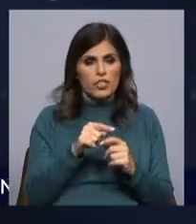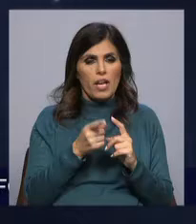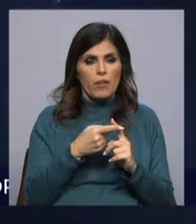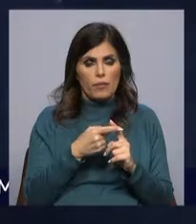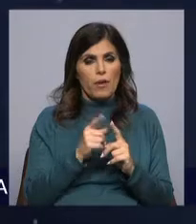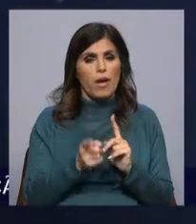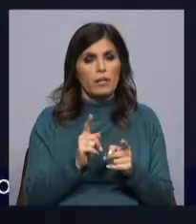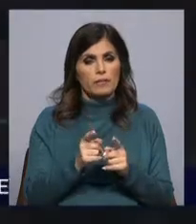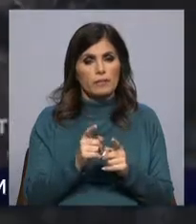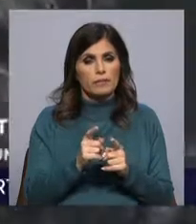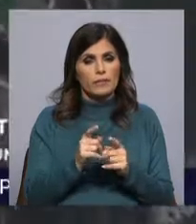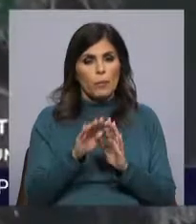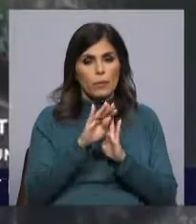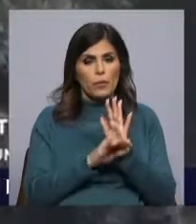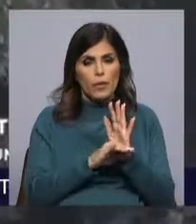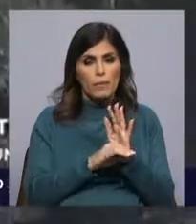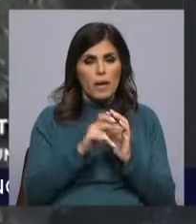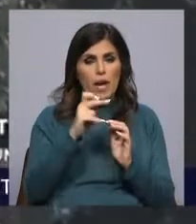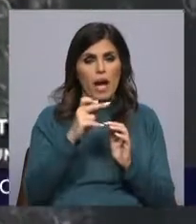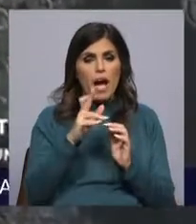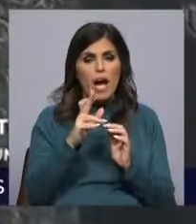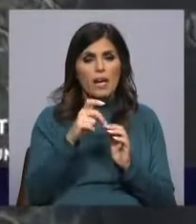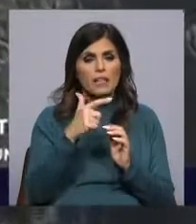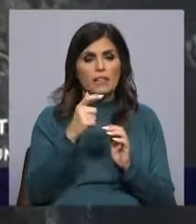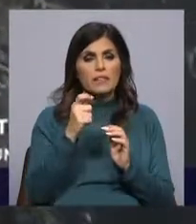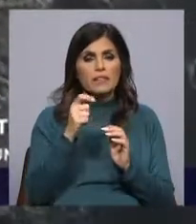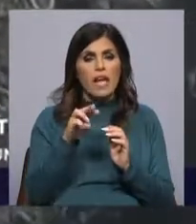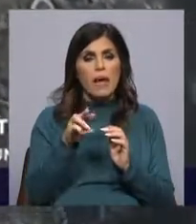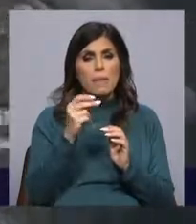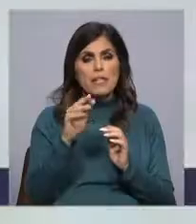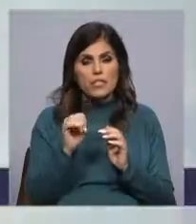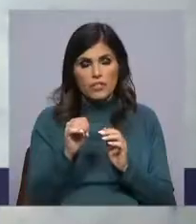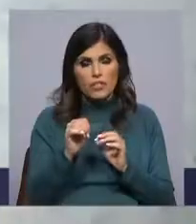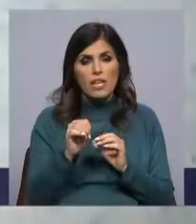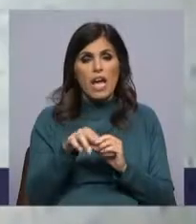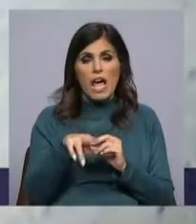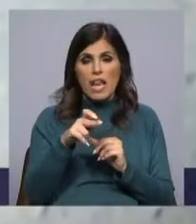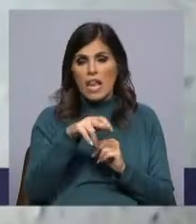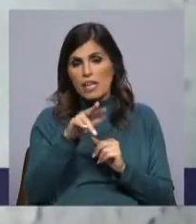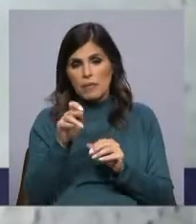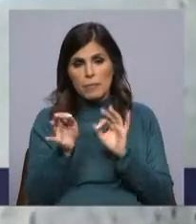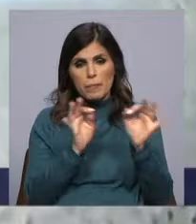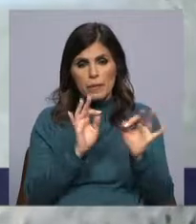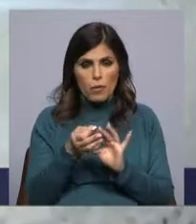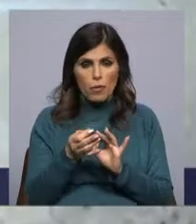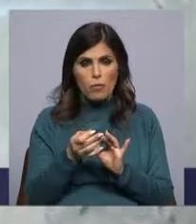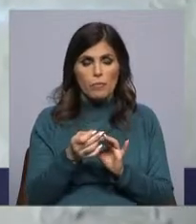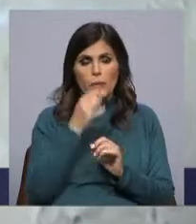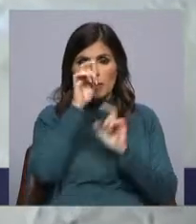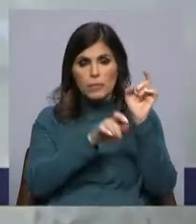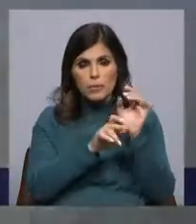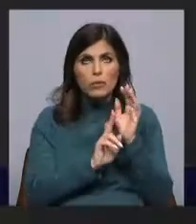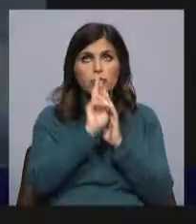que é precisamente o programa Artemis, aquele programa que a NASA desenhou para fazer regressar a humanidade à